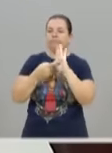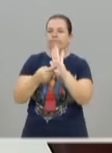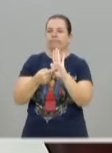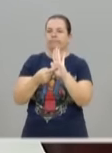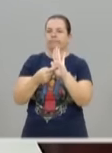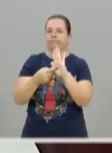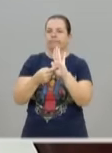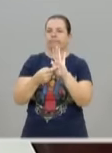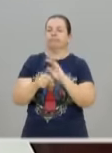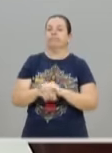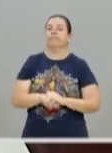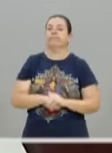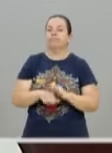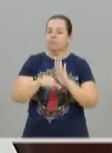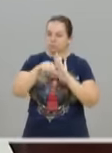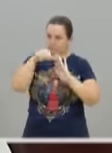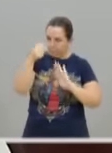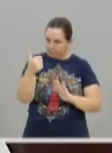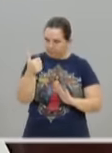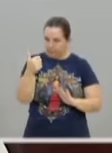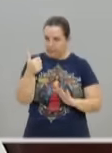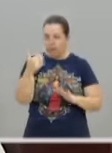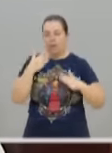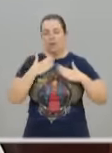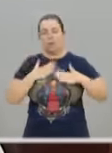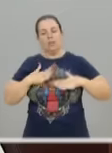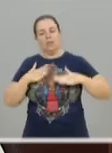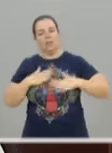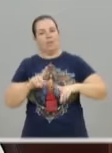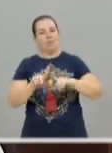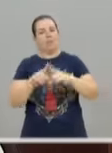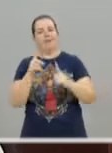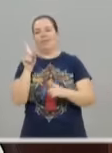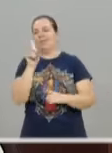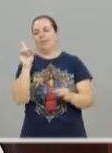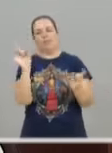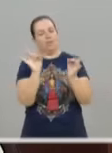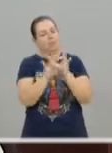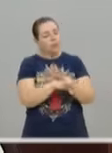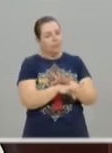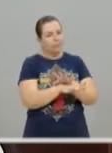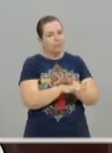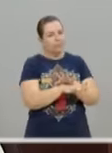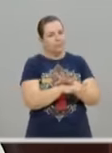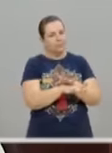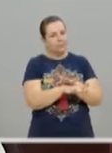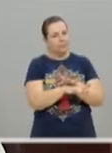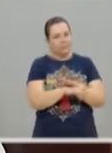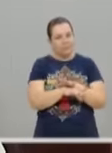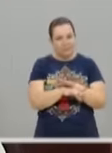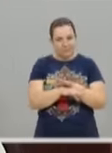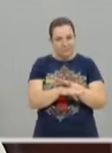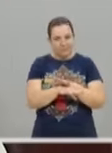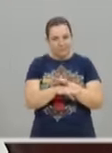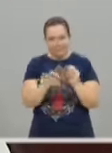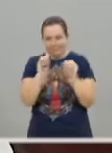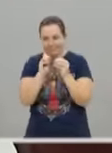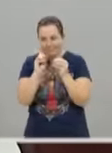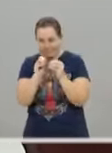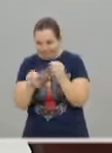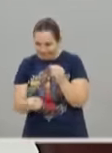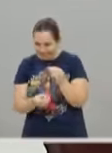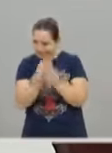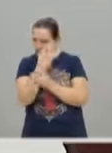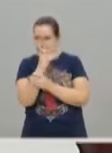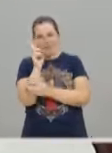primeiro Descansou mas não terminou a criação não está